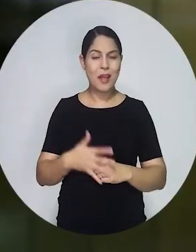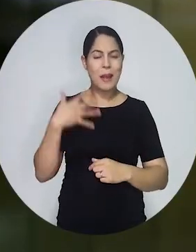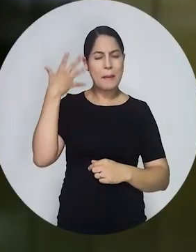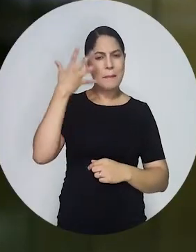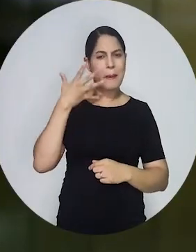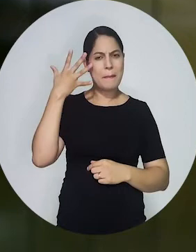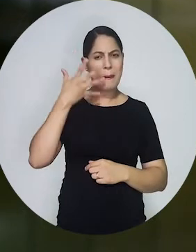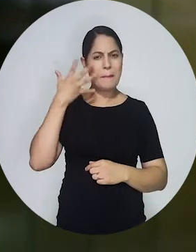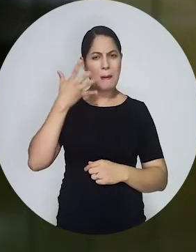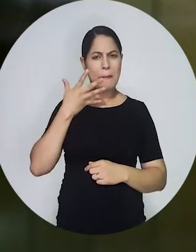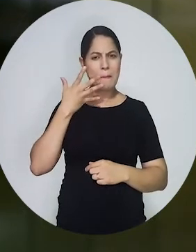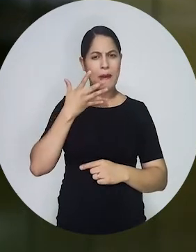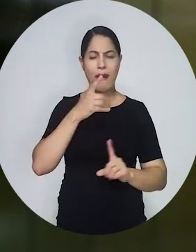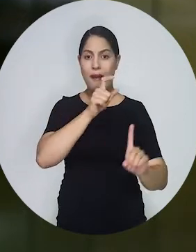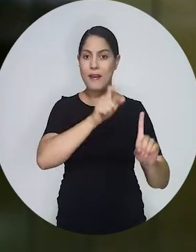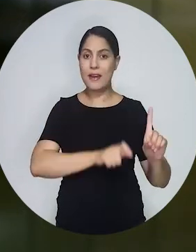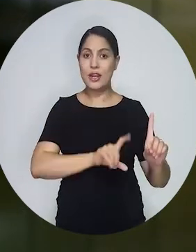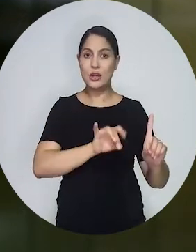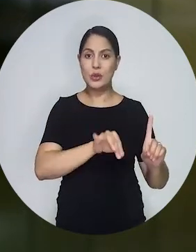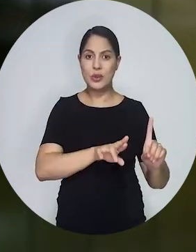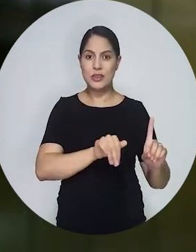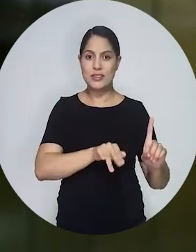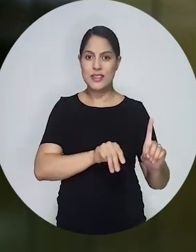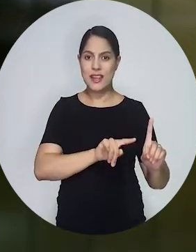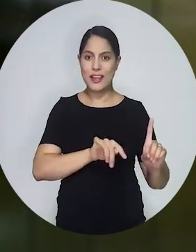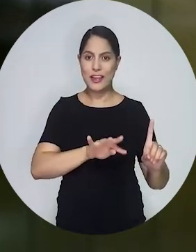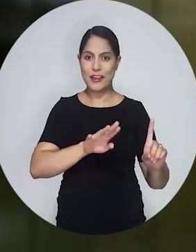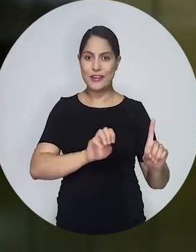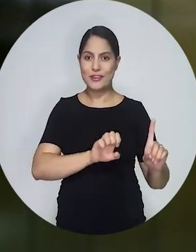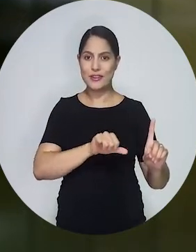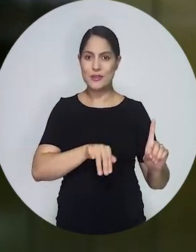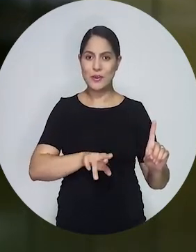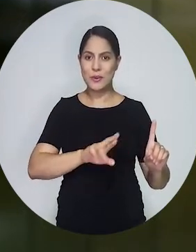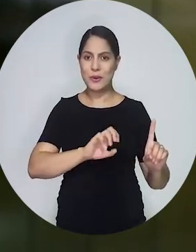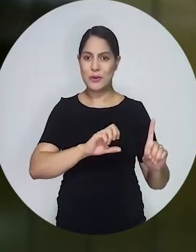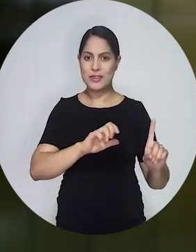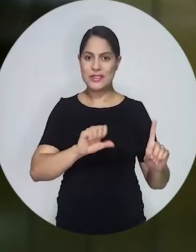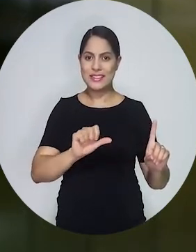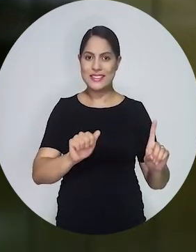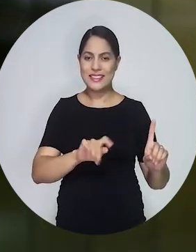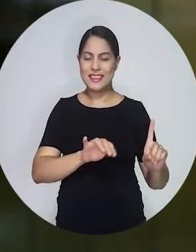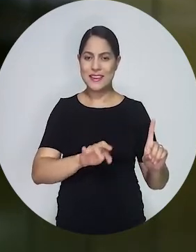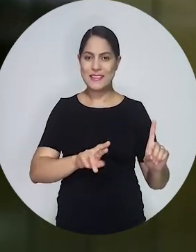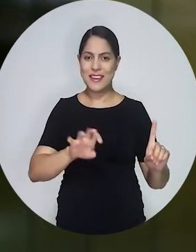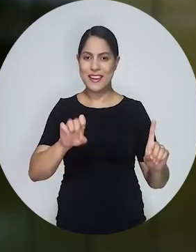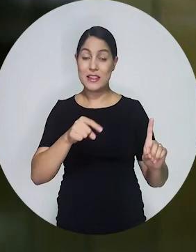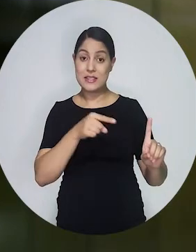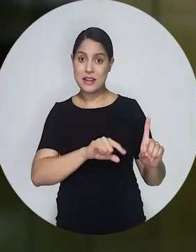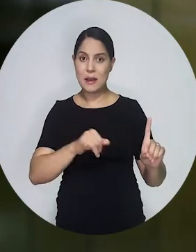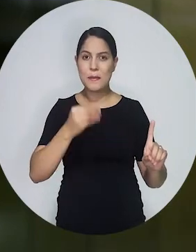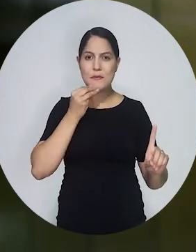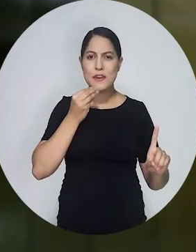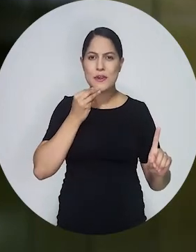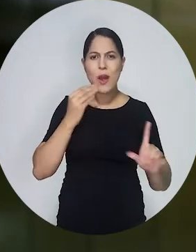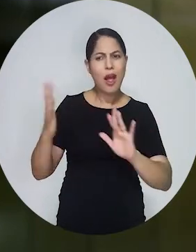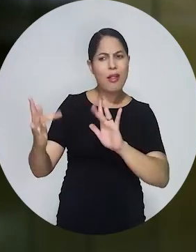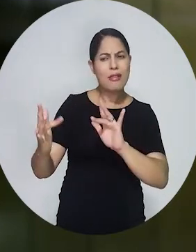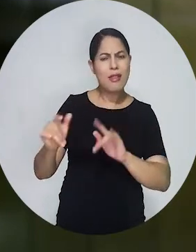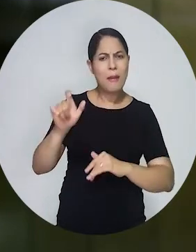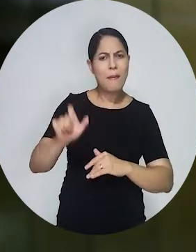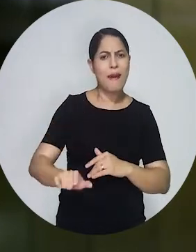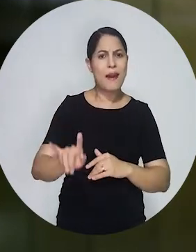cena inusitada. Ao terminar seu discurso, o orador da turma, Donizete Souza Tavares, aproveitou para pedir sua